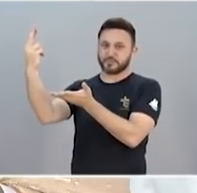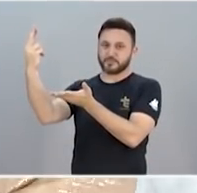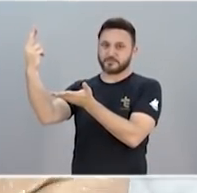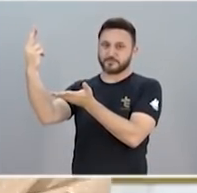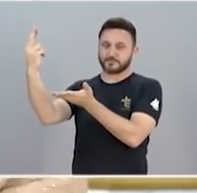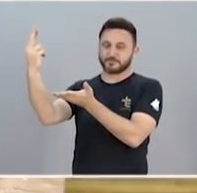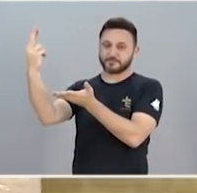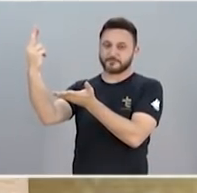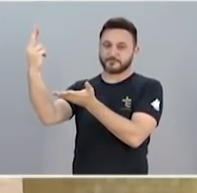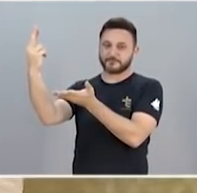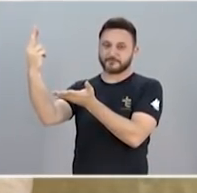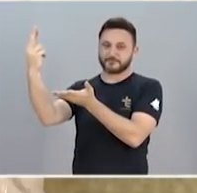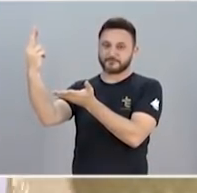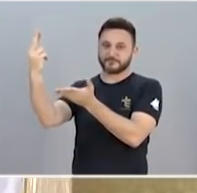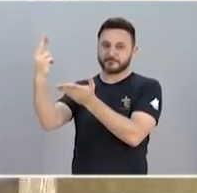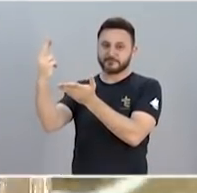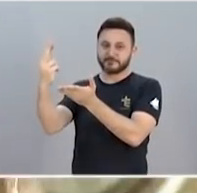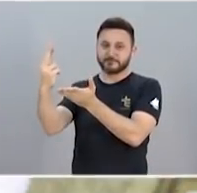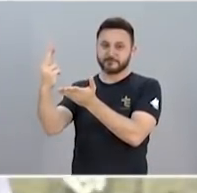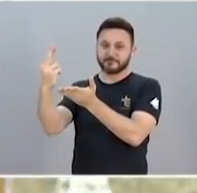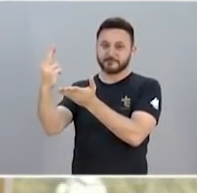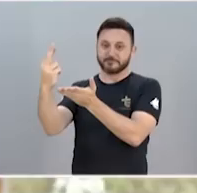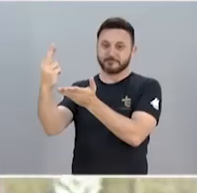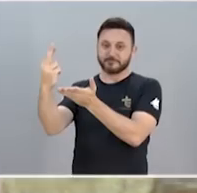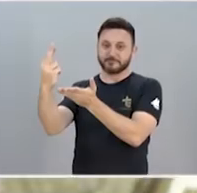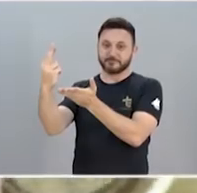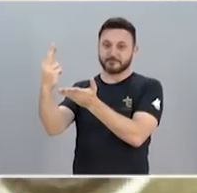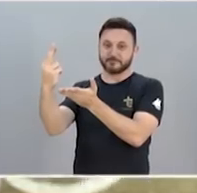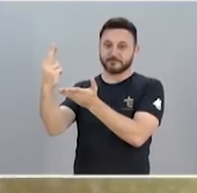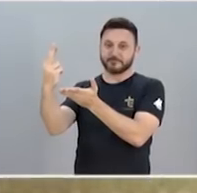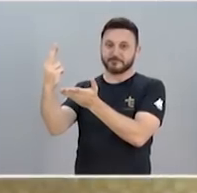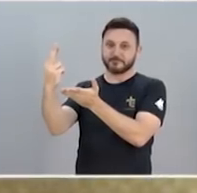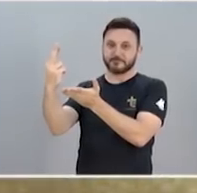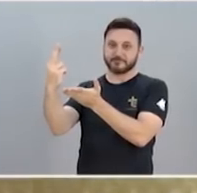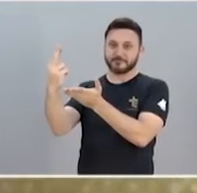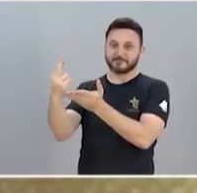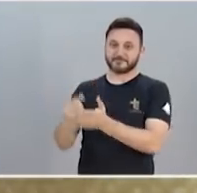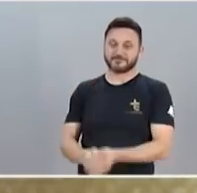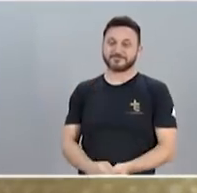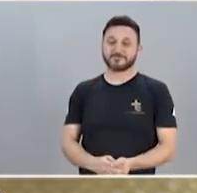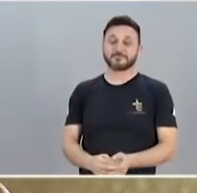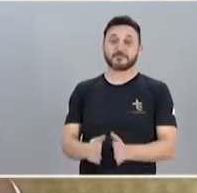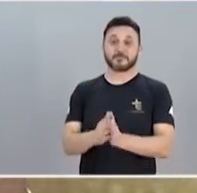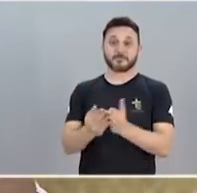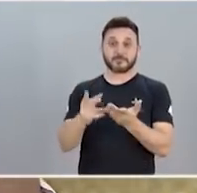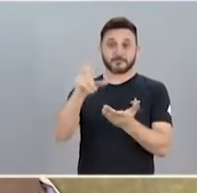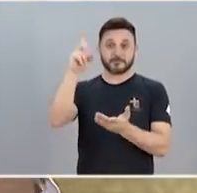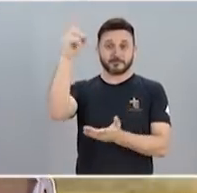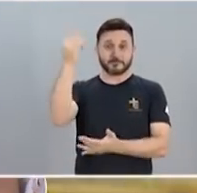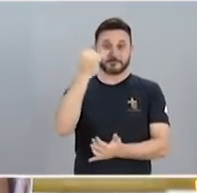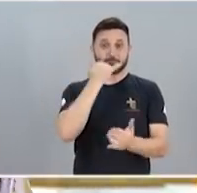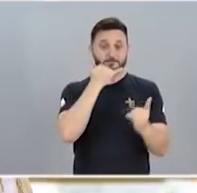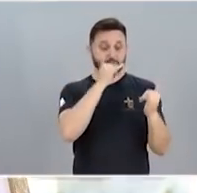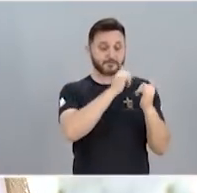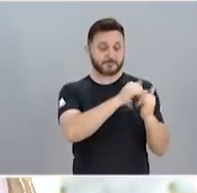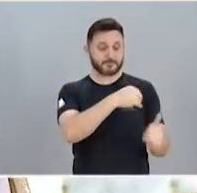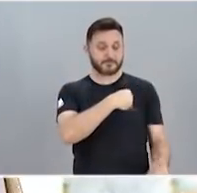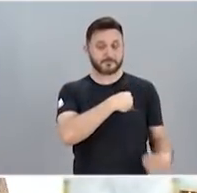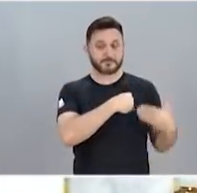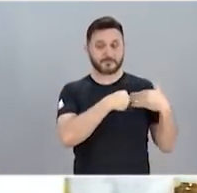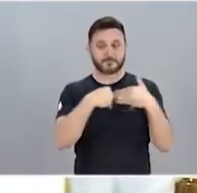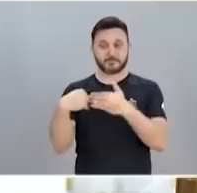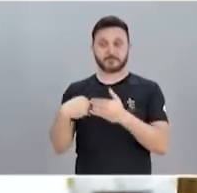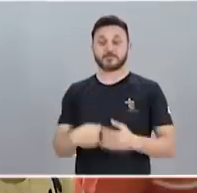Senhor. Mais perto do meu Deus, cantemos. Que a palavra de Deus perdoe os